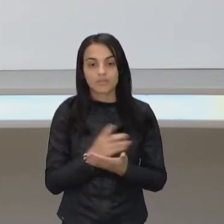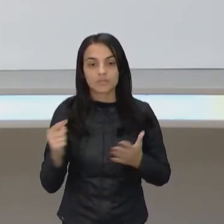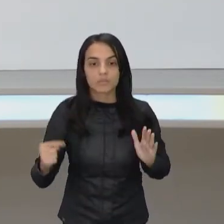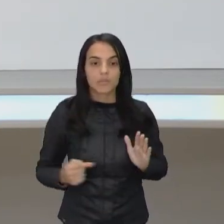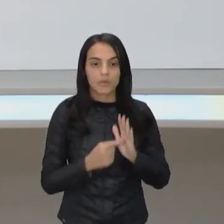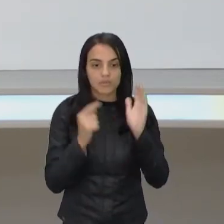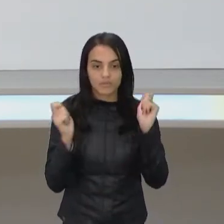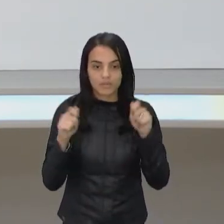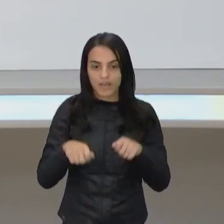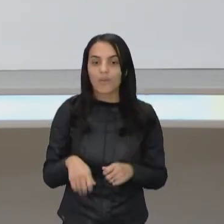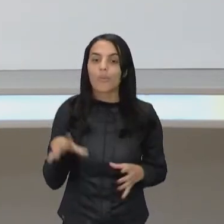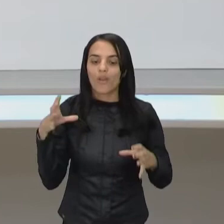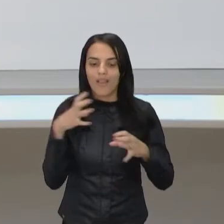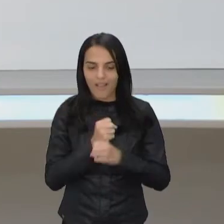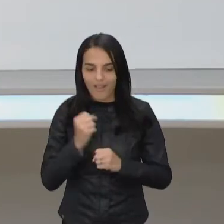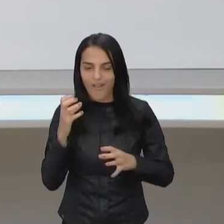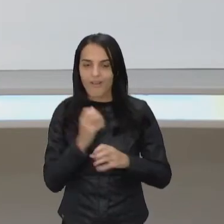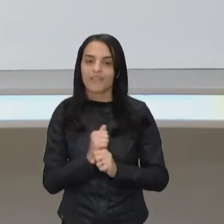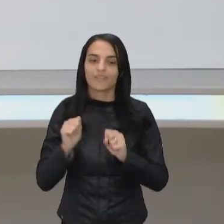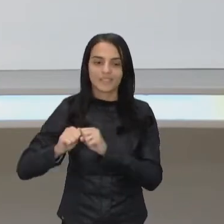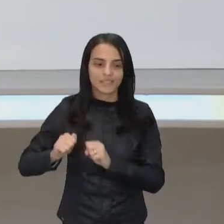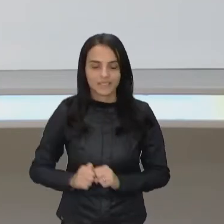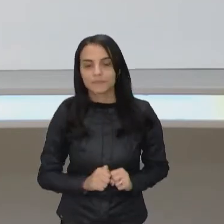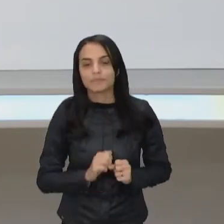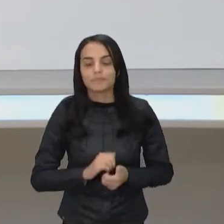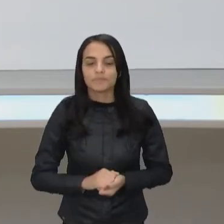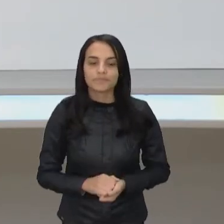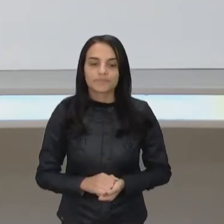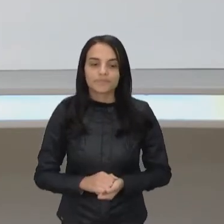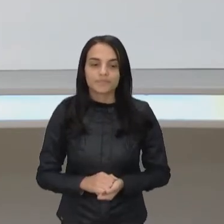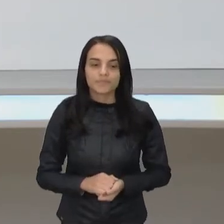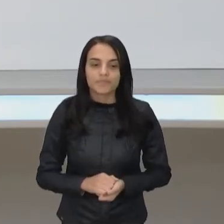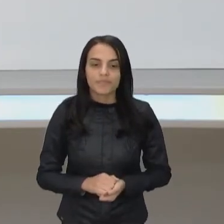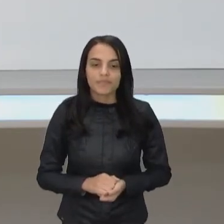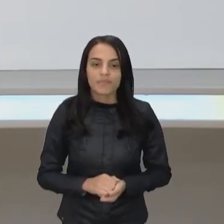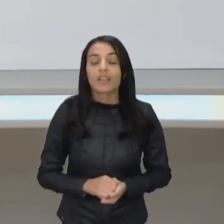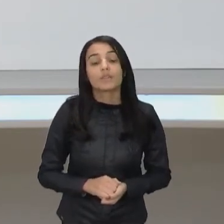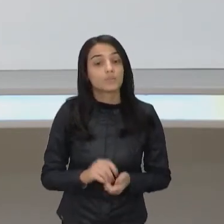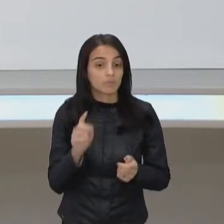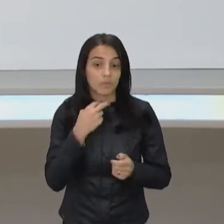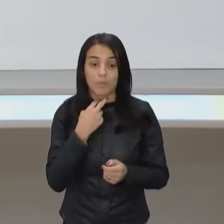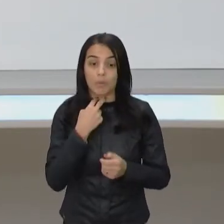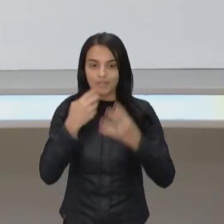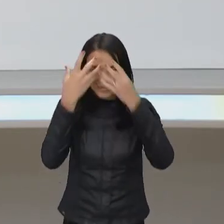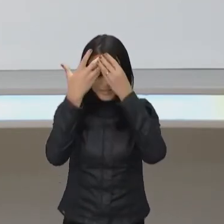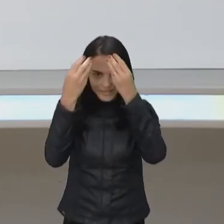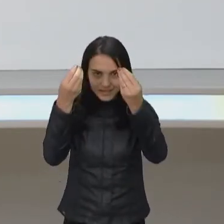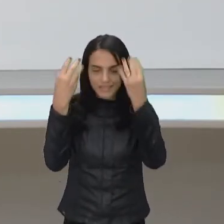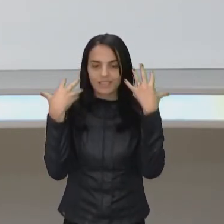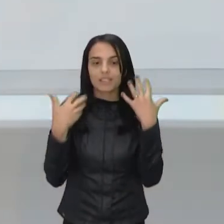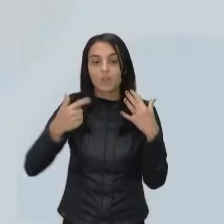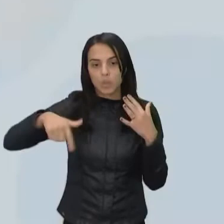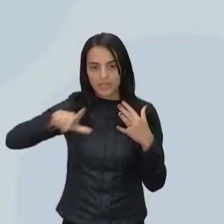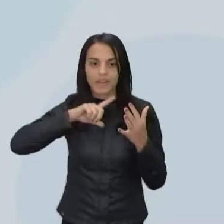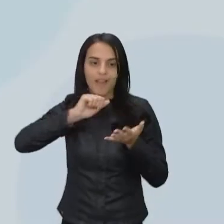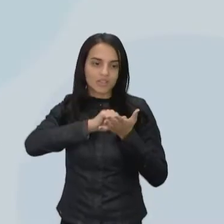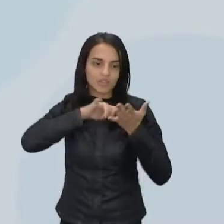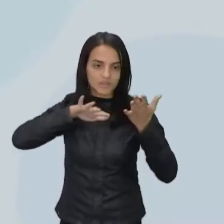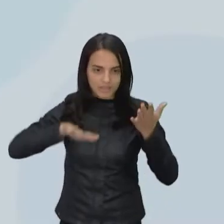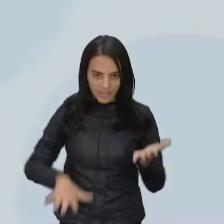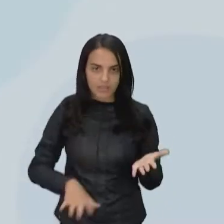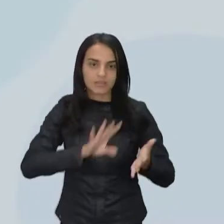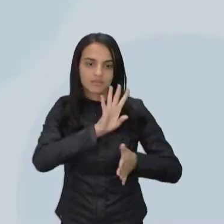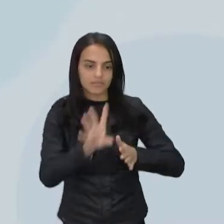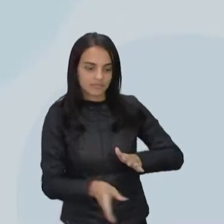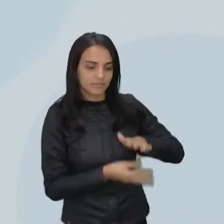hoje tem cálculo a fazer, é isso daí mesmo, e também não vai esquecer, a gente tem as tarefas que ficam também